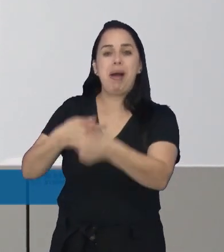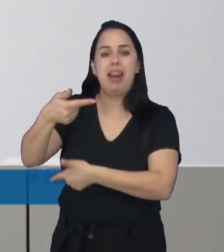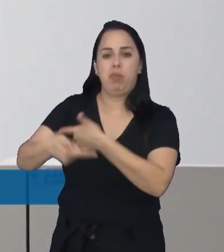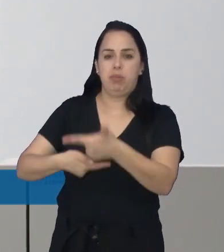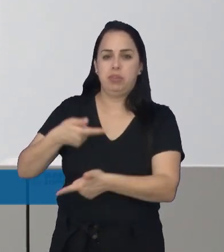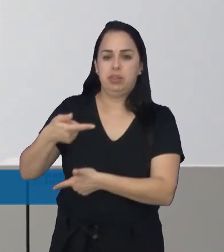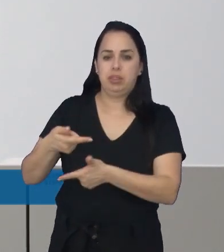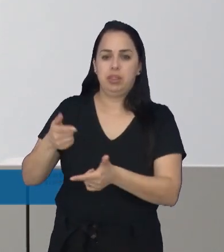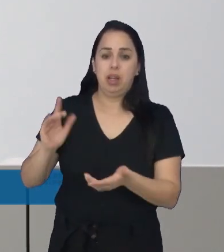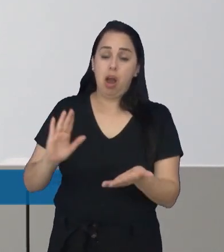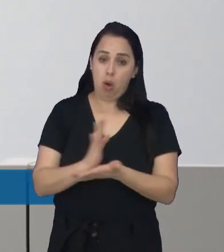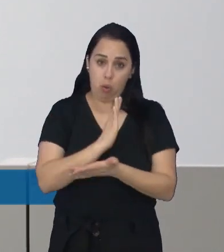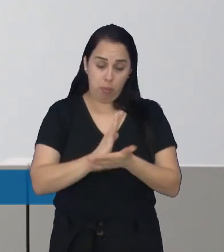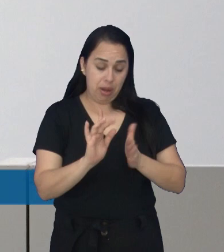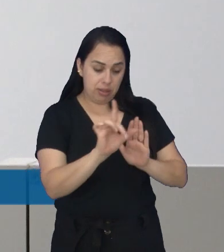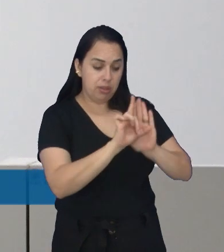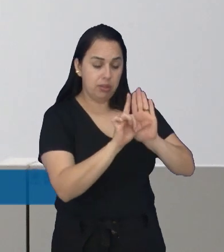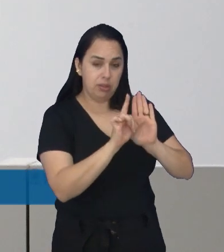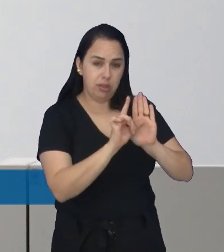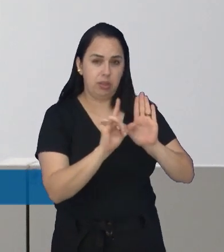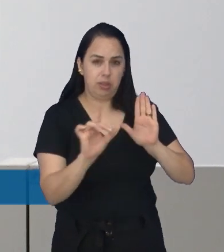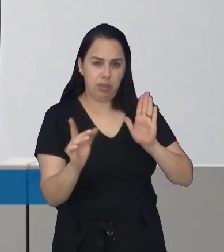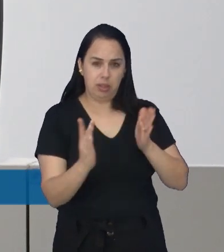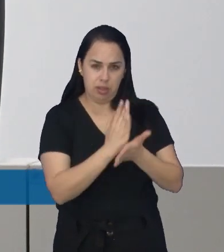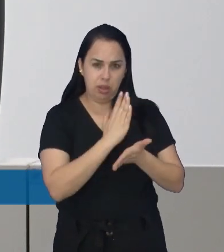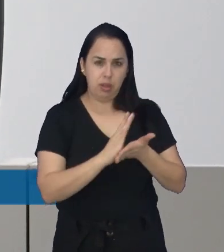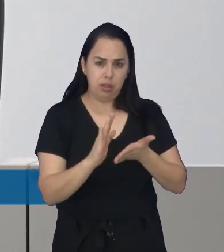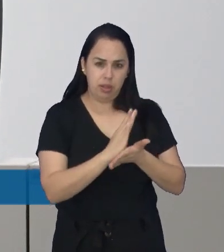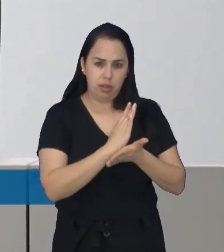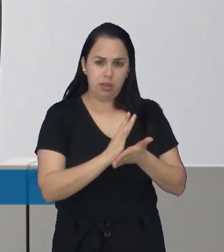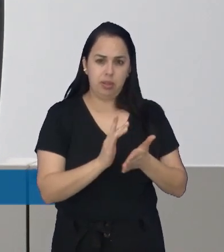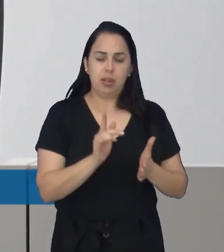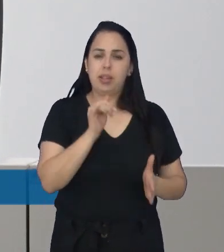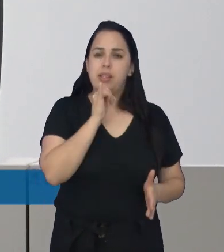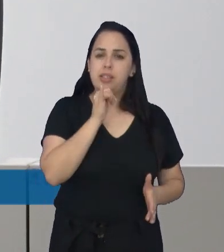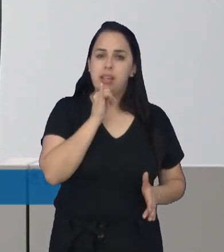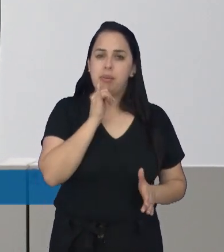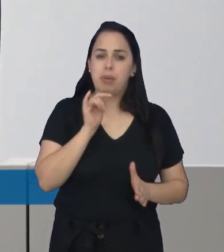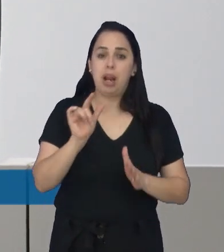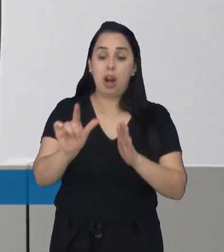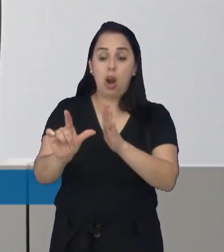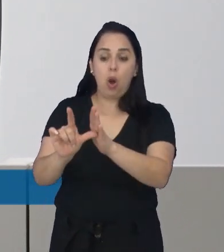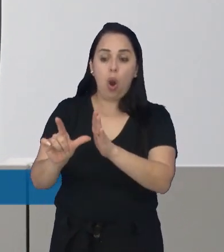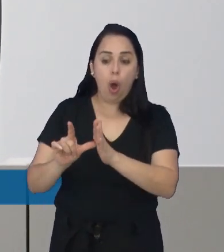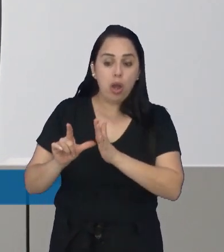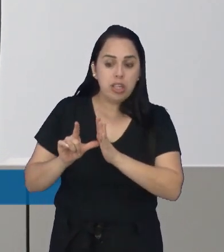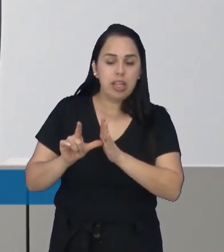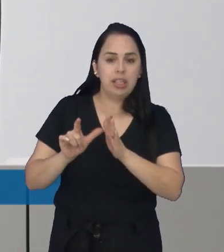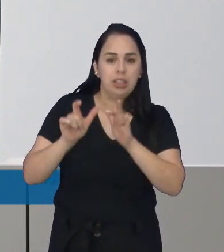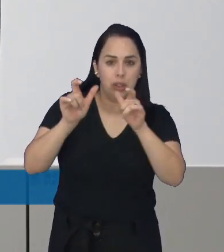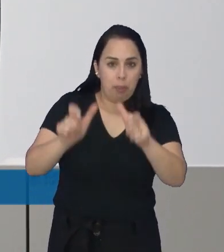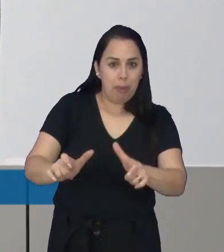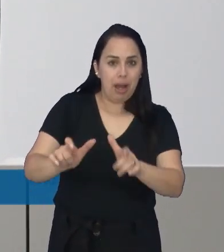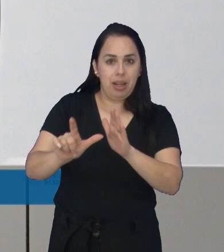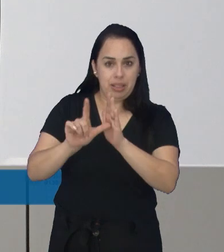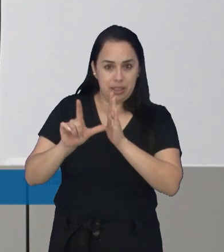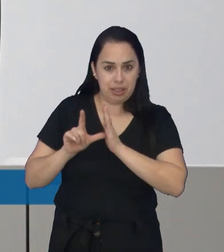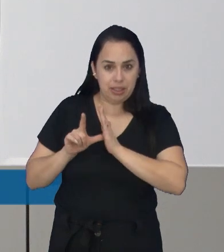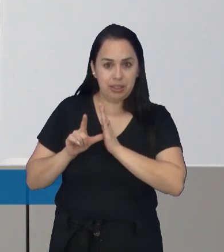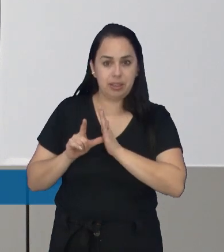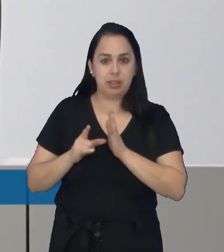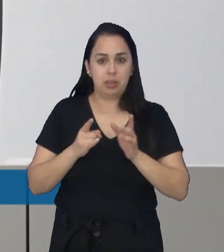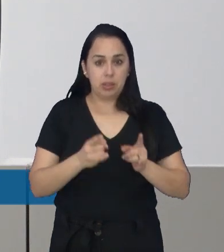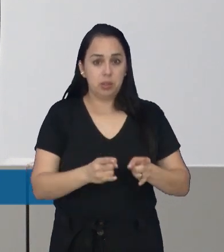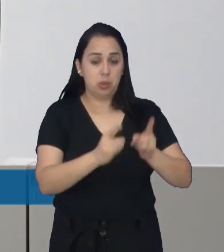muitos momentos dessas alterações eu vou falar algumas delas aqui a ampliação nos comércios dos bairros os predinhos